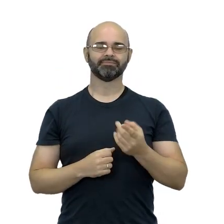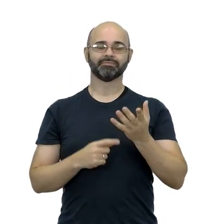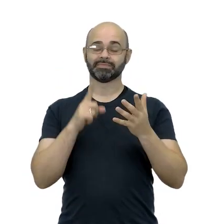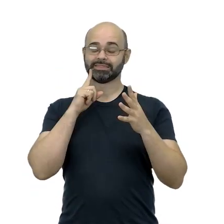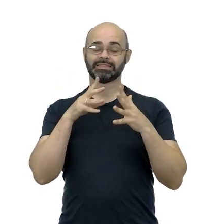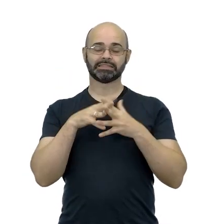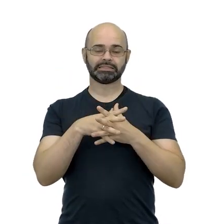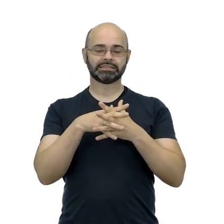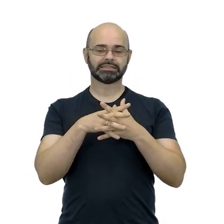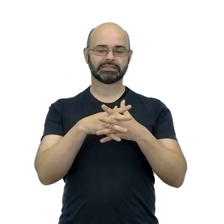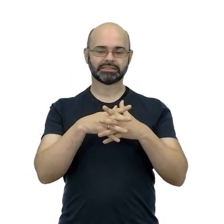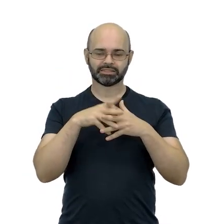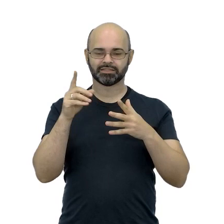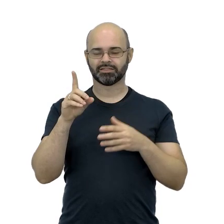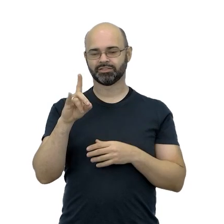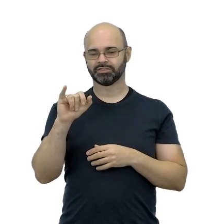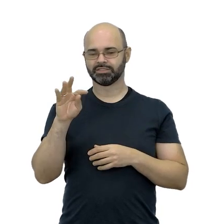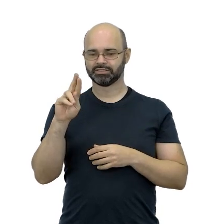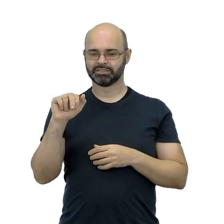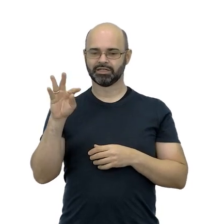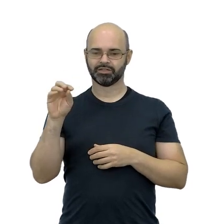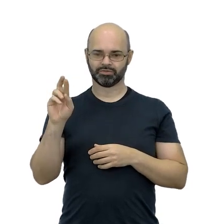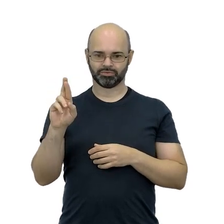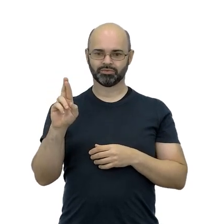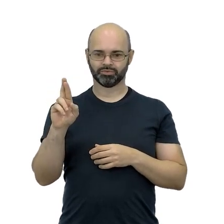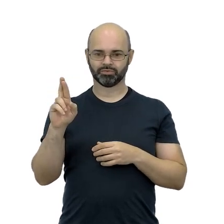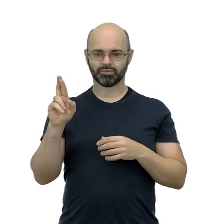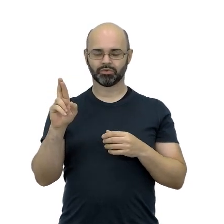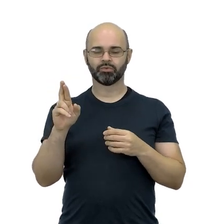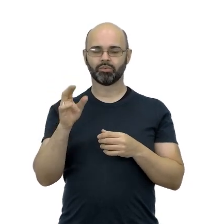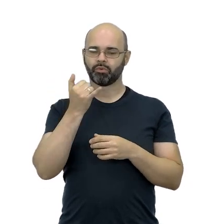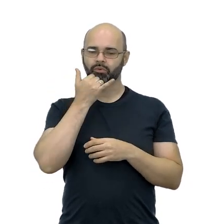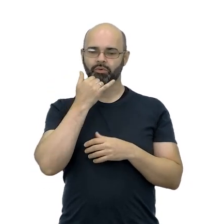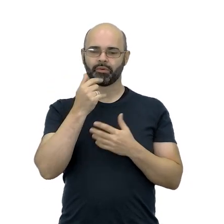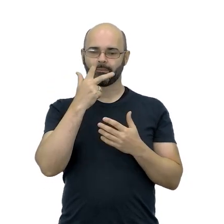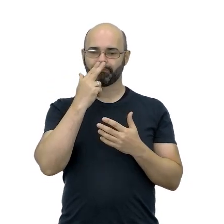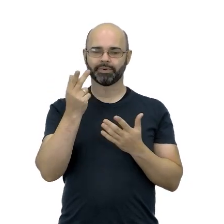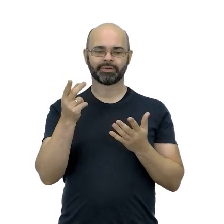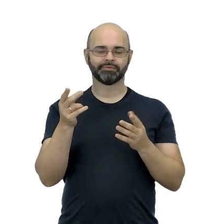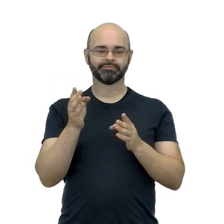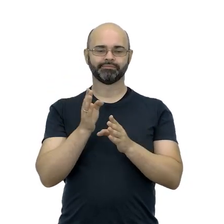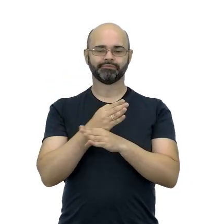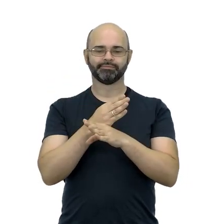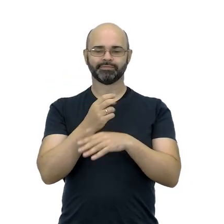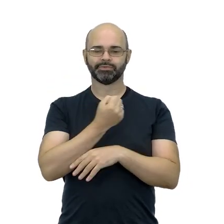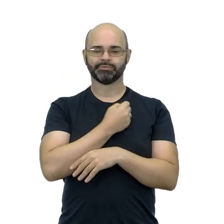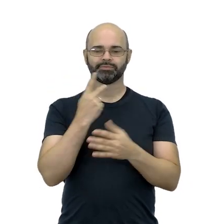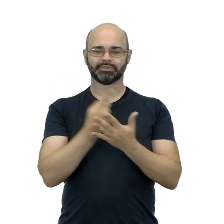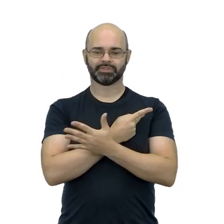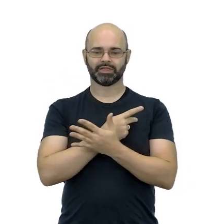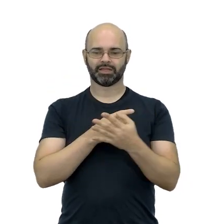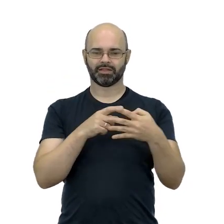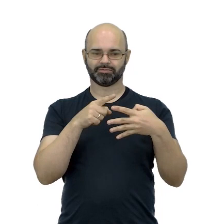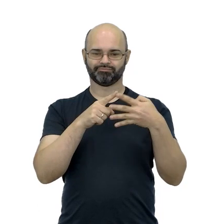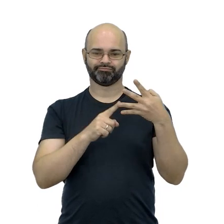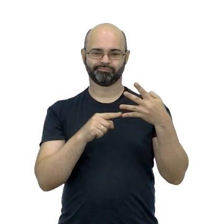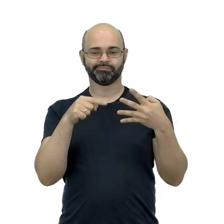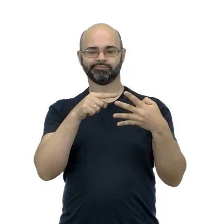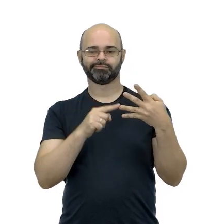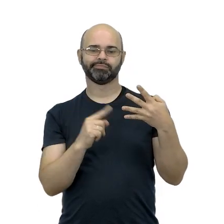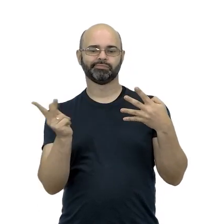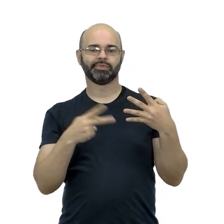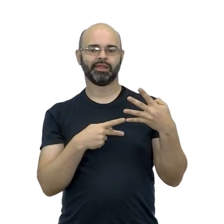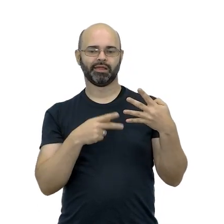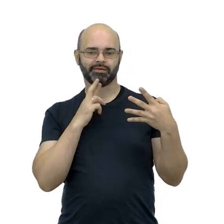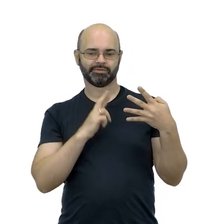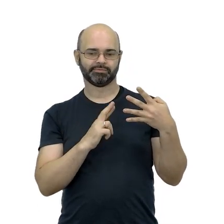dessa forma, que no caso aí é 3,5 e 4. Por que ele encontra esse distrator? Porque na hora de eu corrigir, na hora de eu observar, se ele